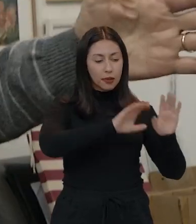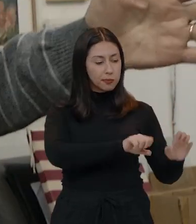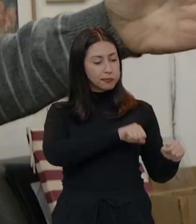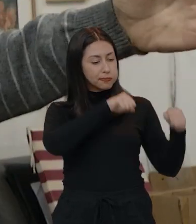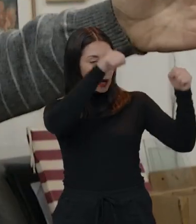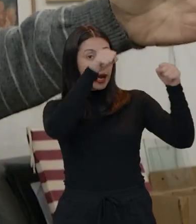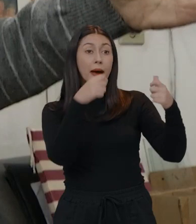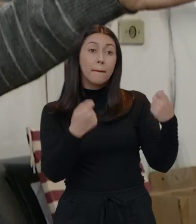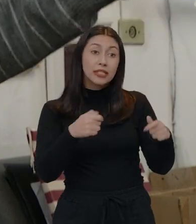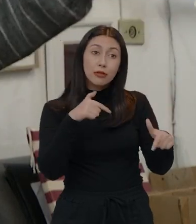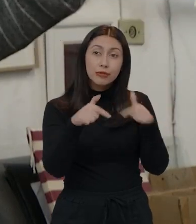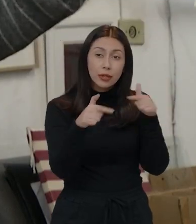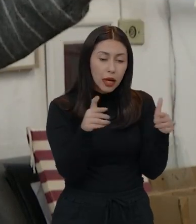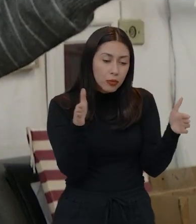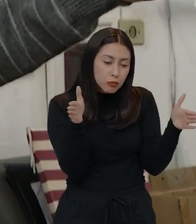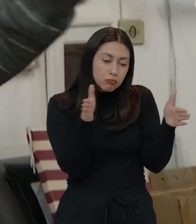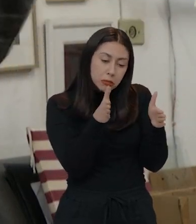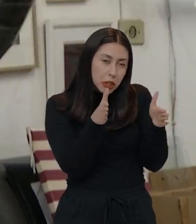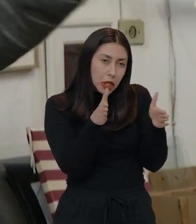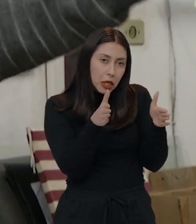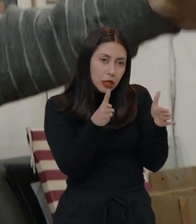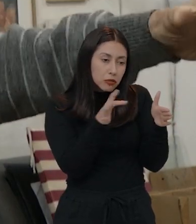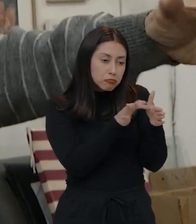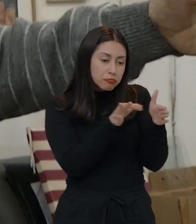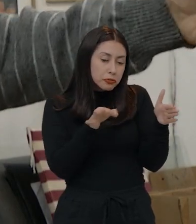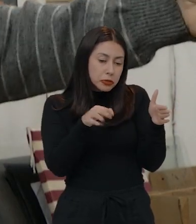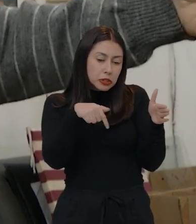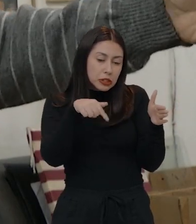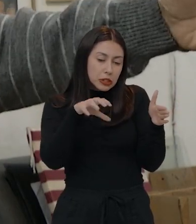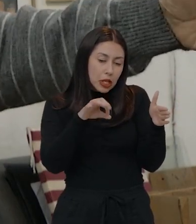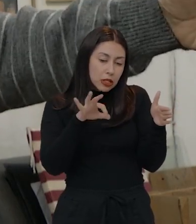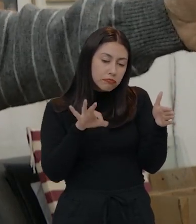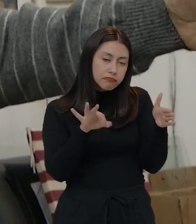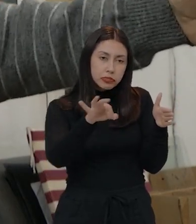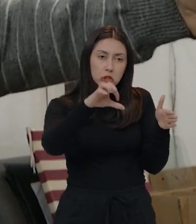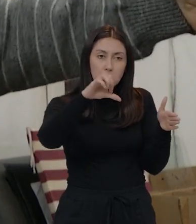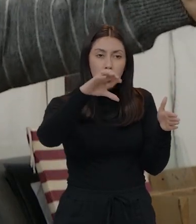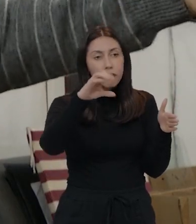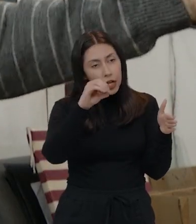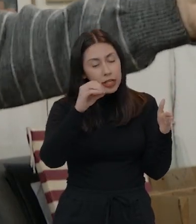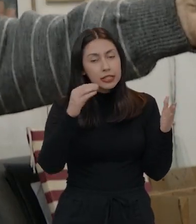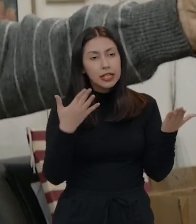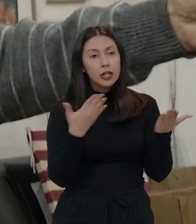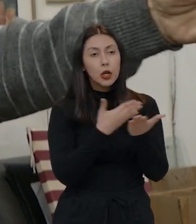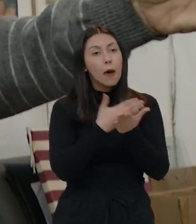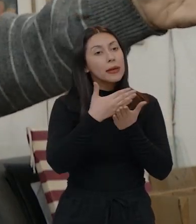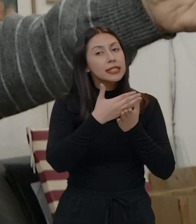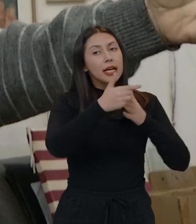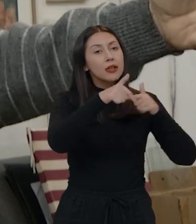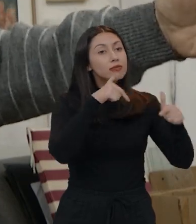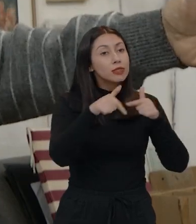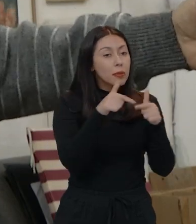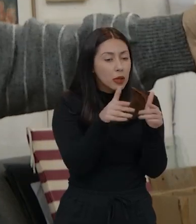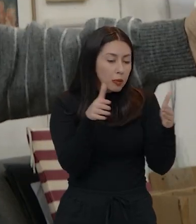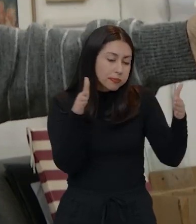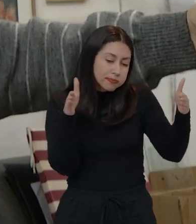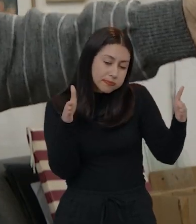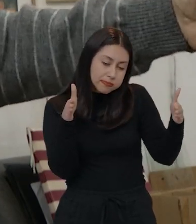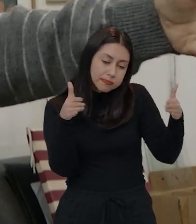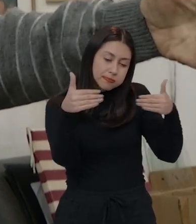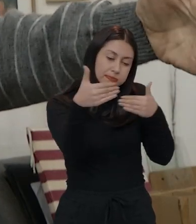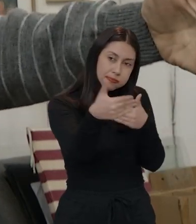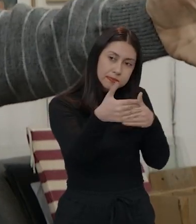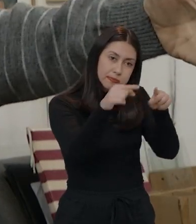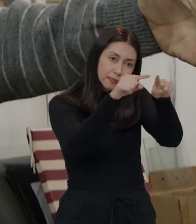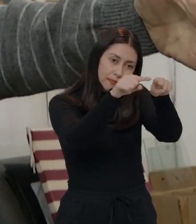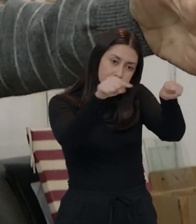fazia os trabalhos limitados, 70 por 90, quando era retangular, e eu comecei a fazer os trabalhos que eu denominei de quadrondos,